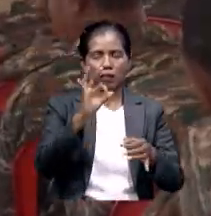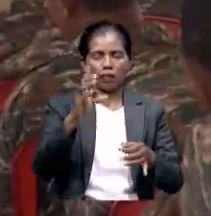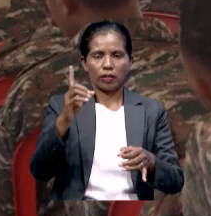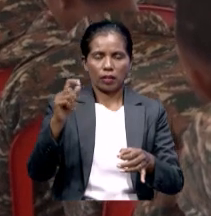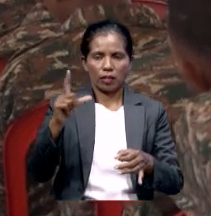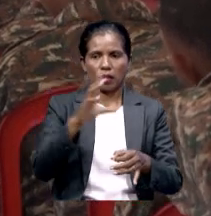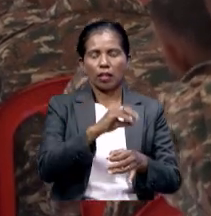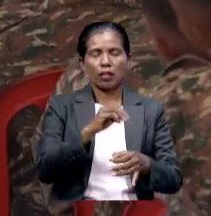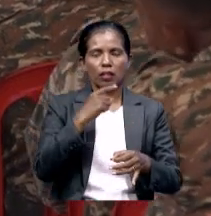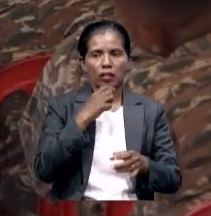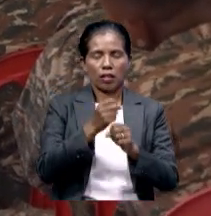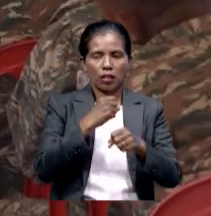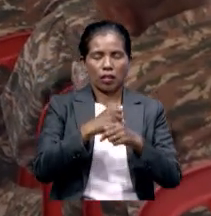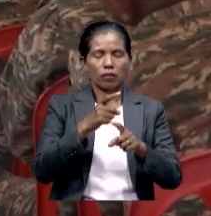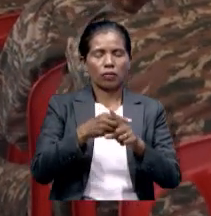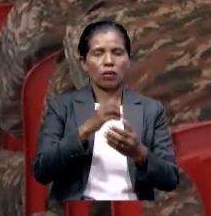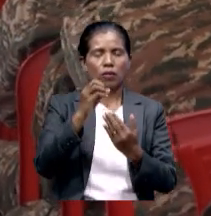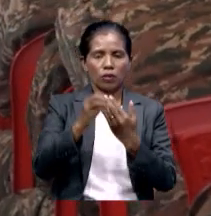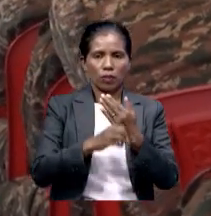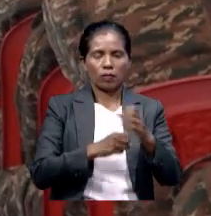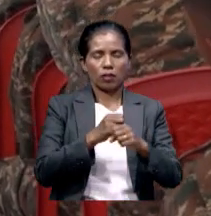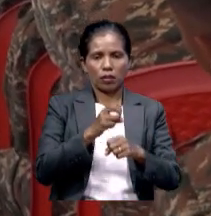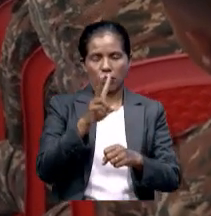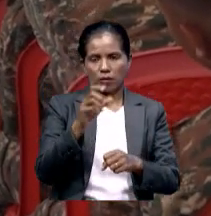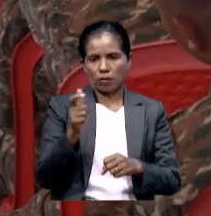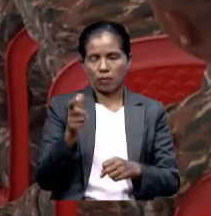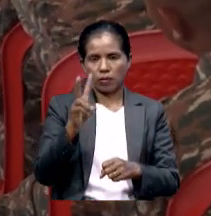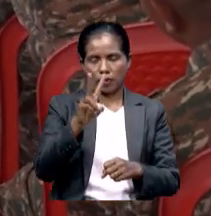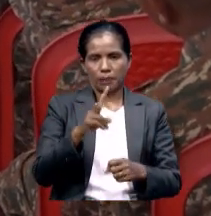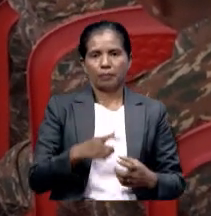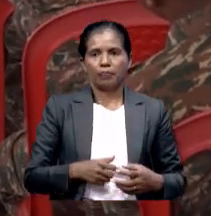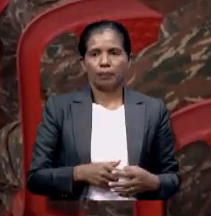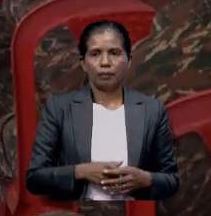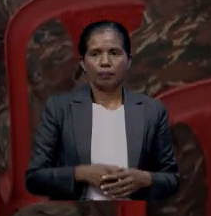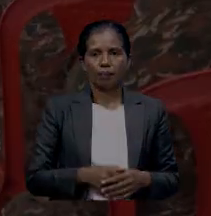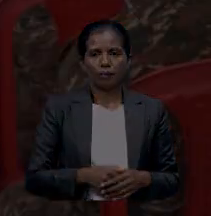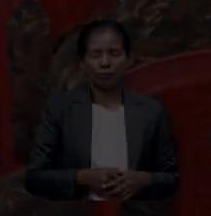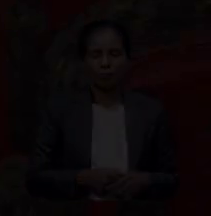de outubro tem a ringrua rua nulo recém rua nem. Ilara Guzmão, Jacinto Fuca, Diamante.